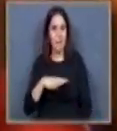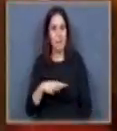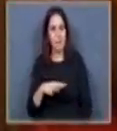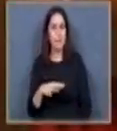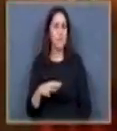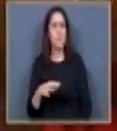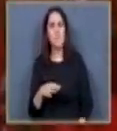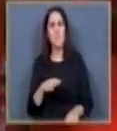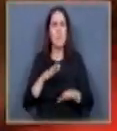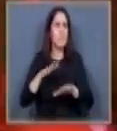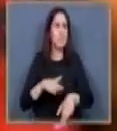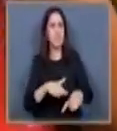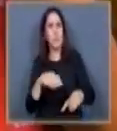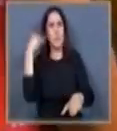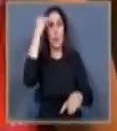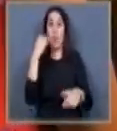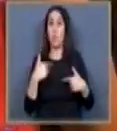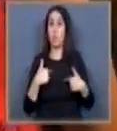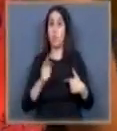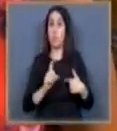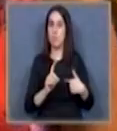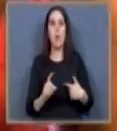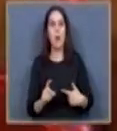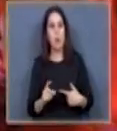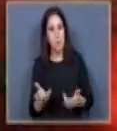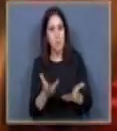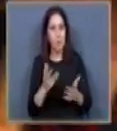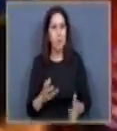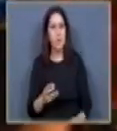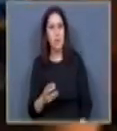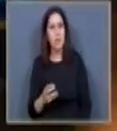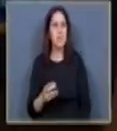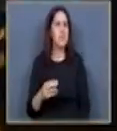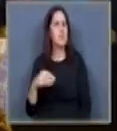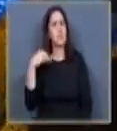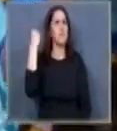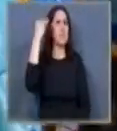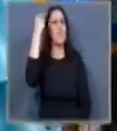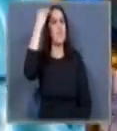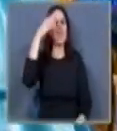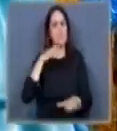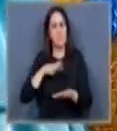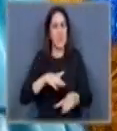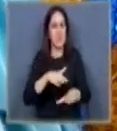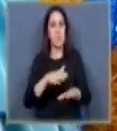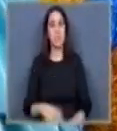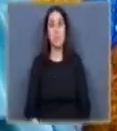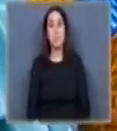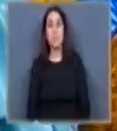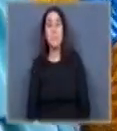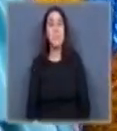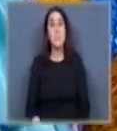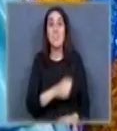A marcha da Moraria, não puxem por mim. Sim. Então, mas bora. A marcha da Moraria tem o seu quê